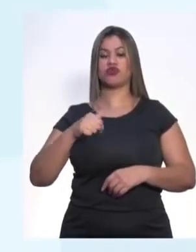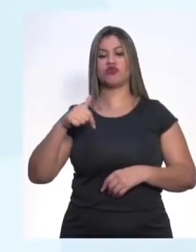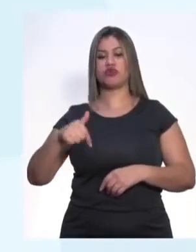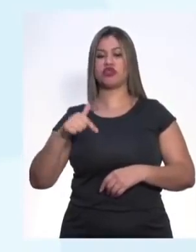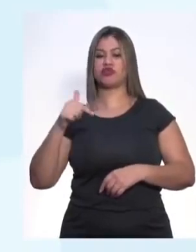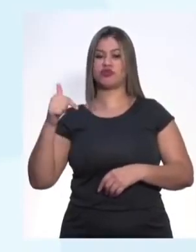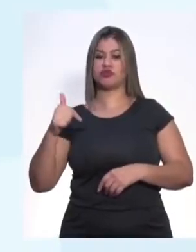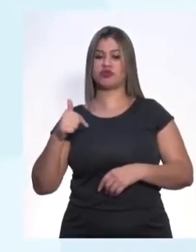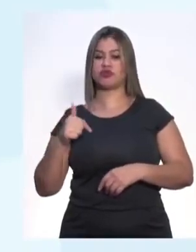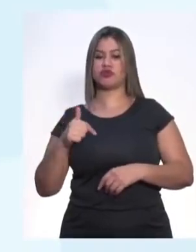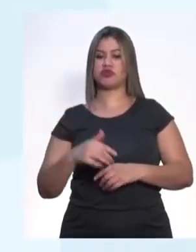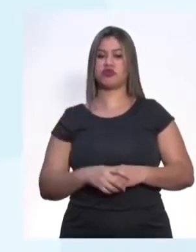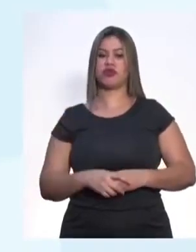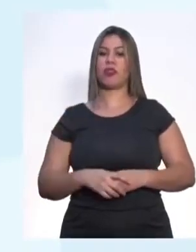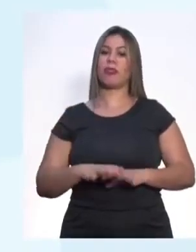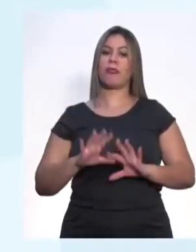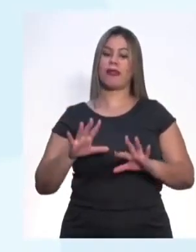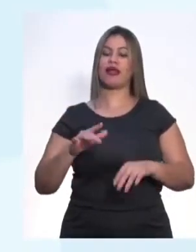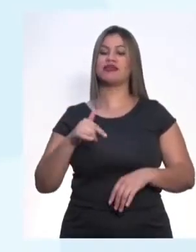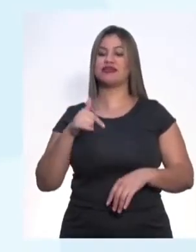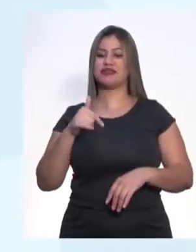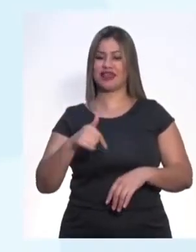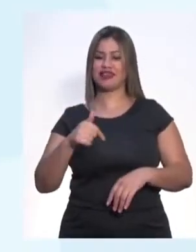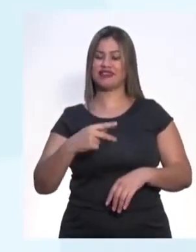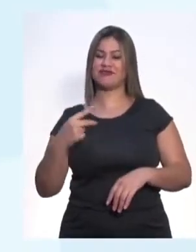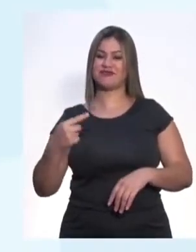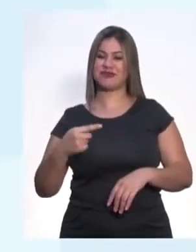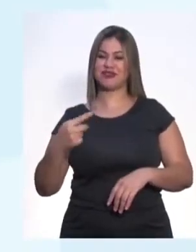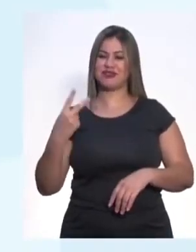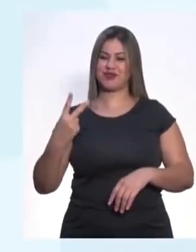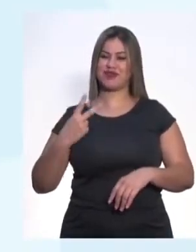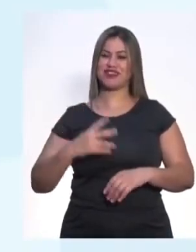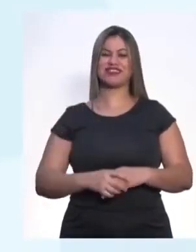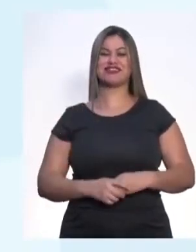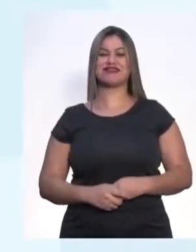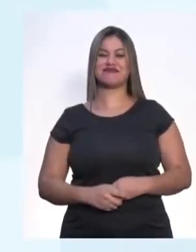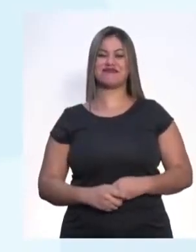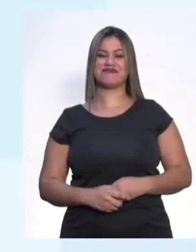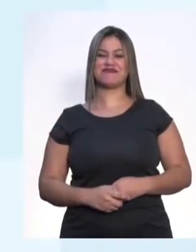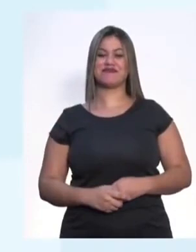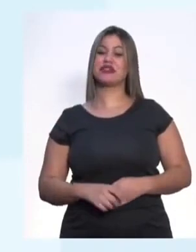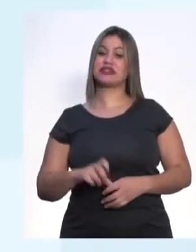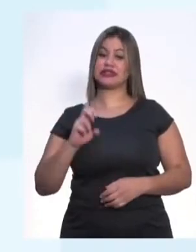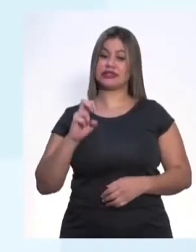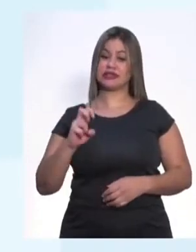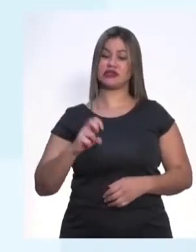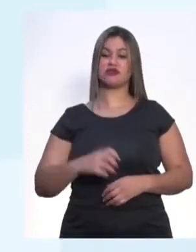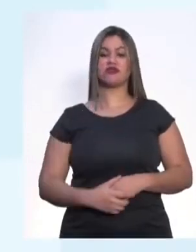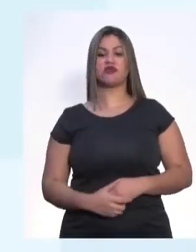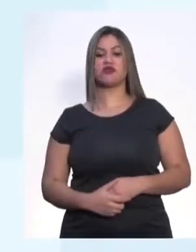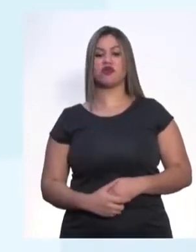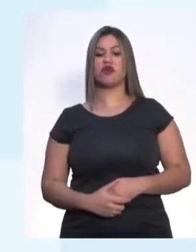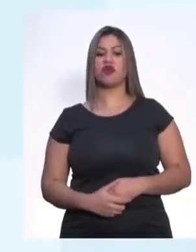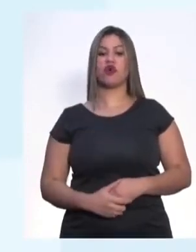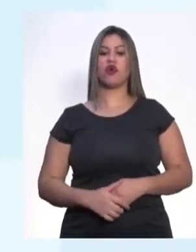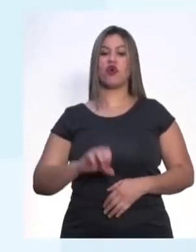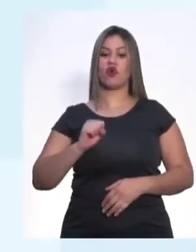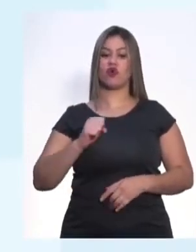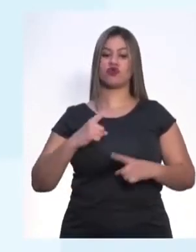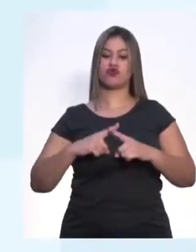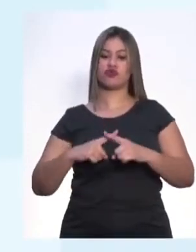7? Ou 7 menos 2, já estava fazendo outra conta. 7 menos 2, 5. E quanto é 8 vezes